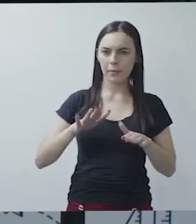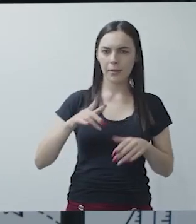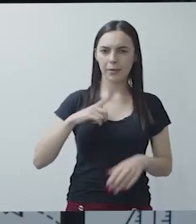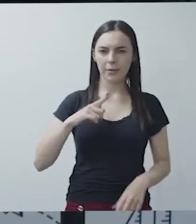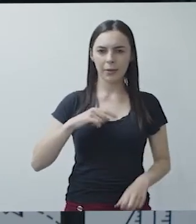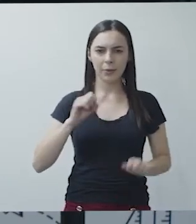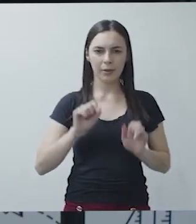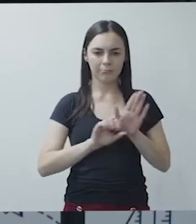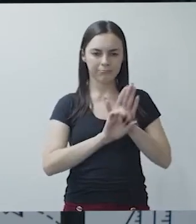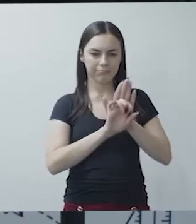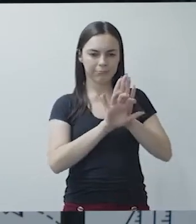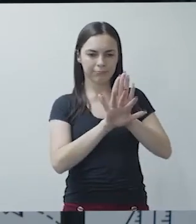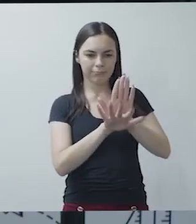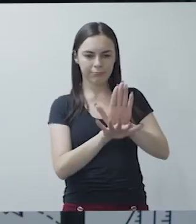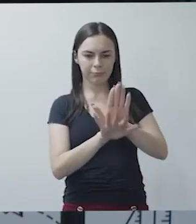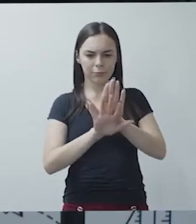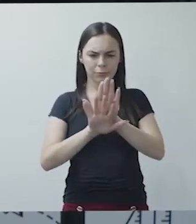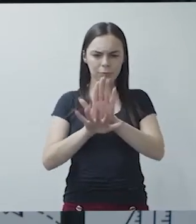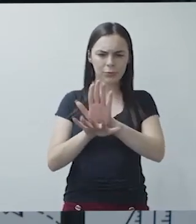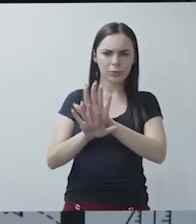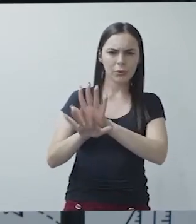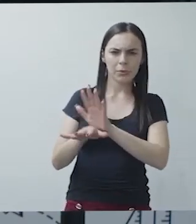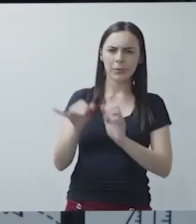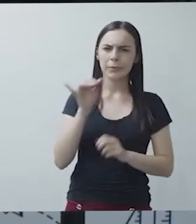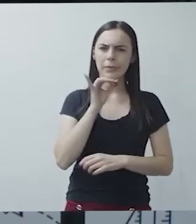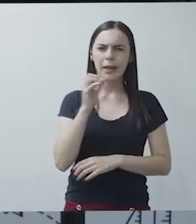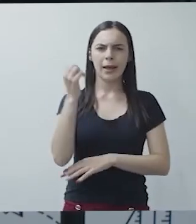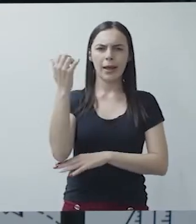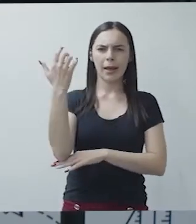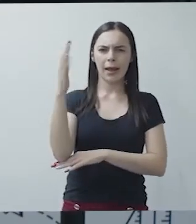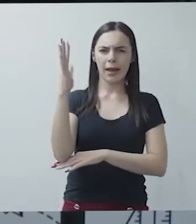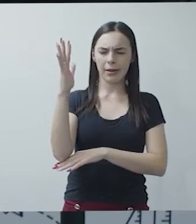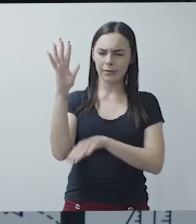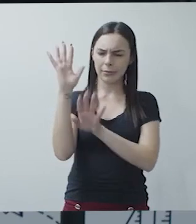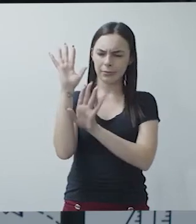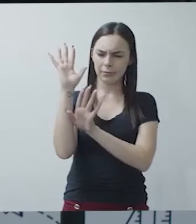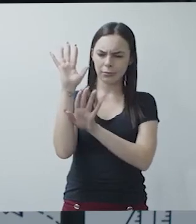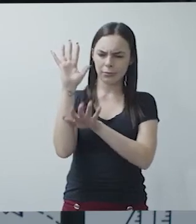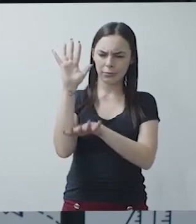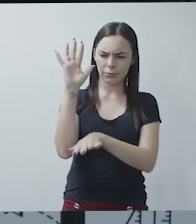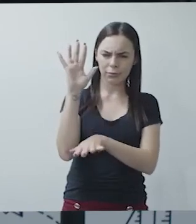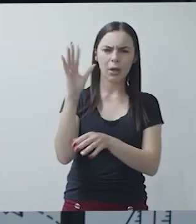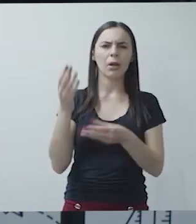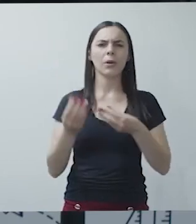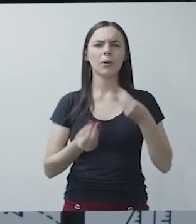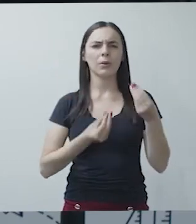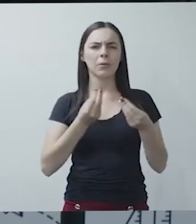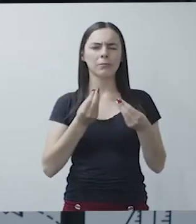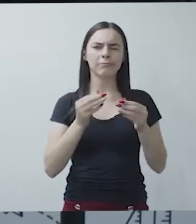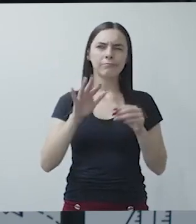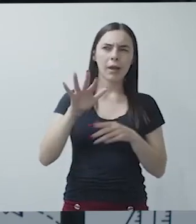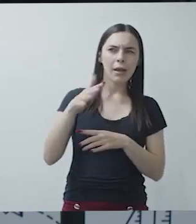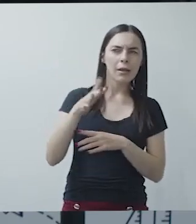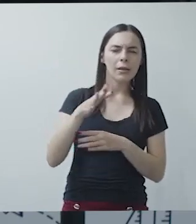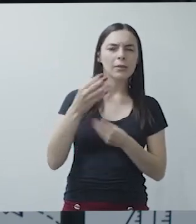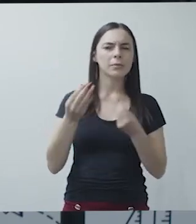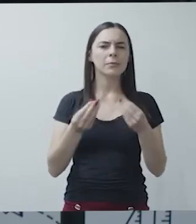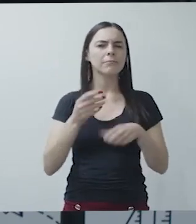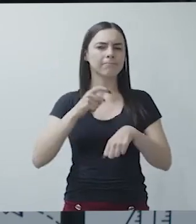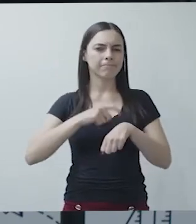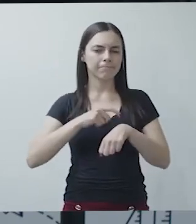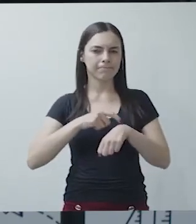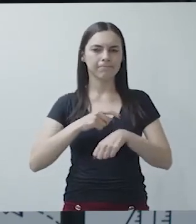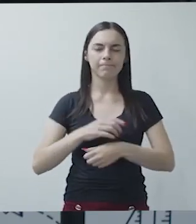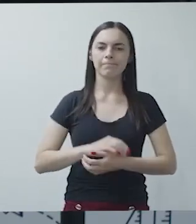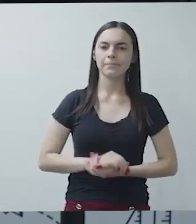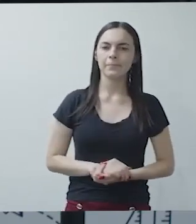sombras dos objetos, né, da natureza, das árvores, eles sabiam mais ou menos o período do dia.